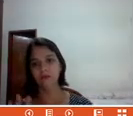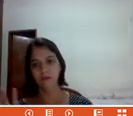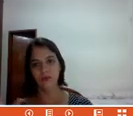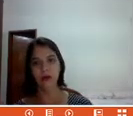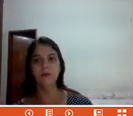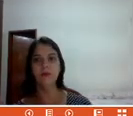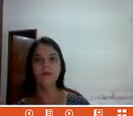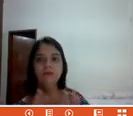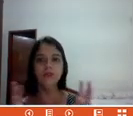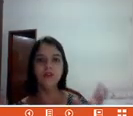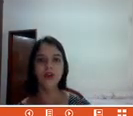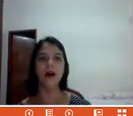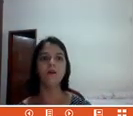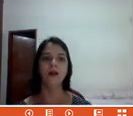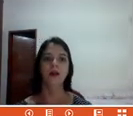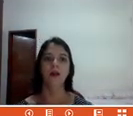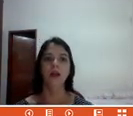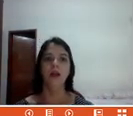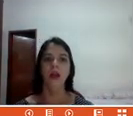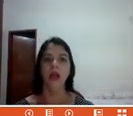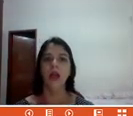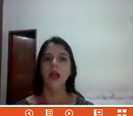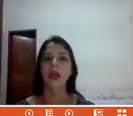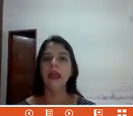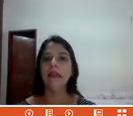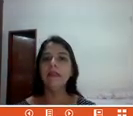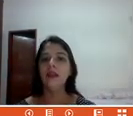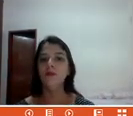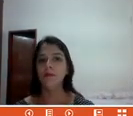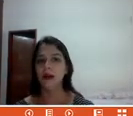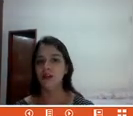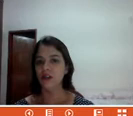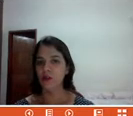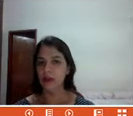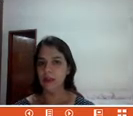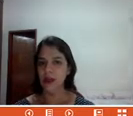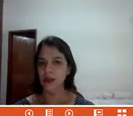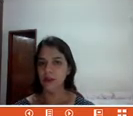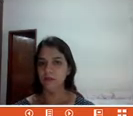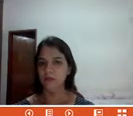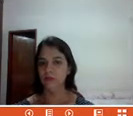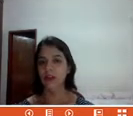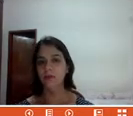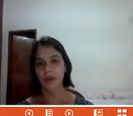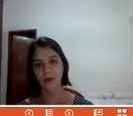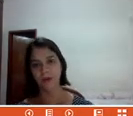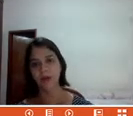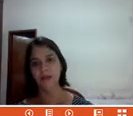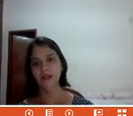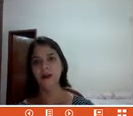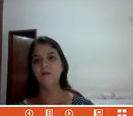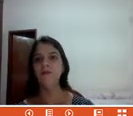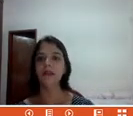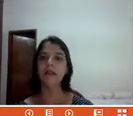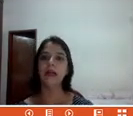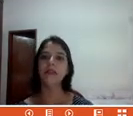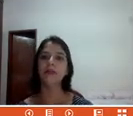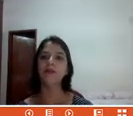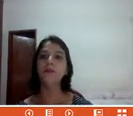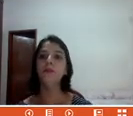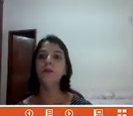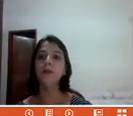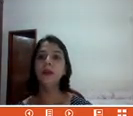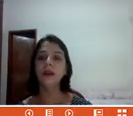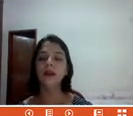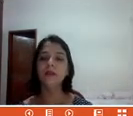então no âmbito mundial, eles têm uma baixa escolaridade e também problemas na